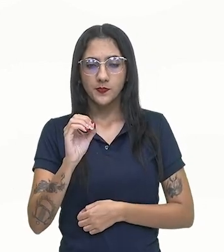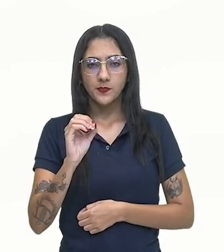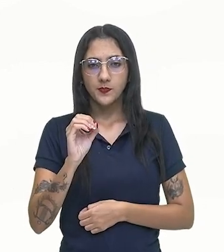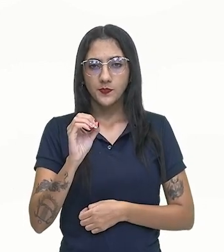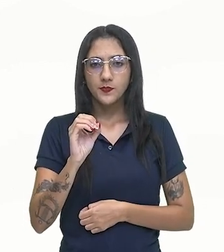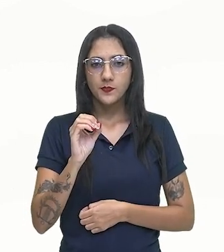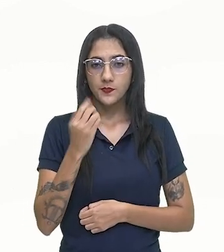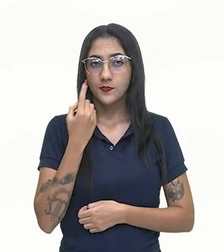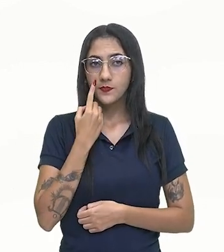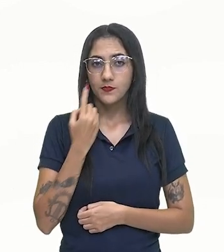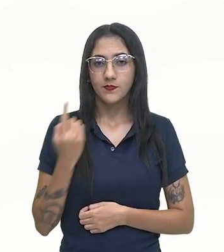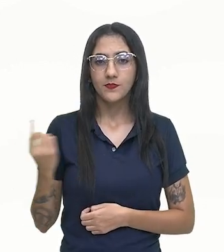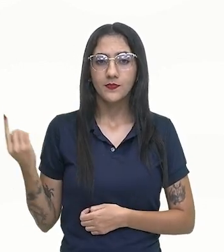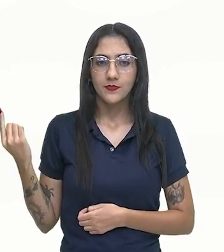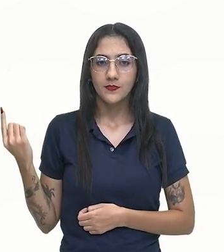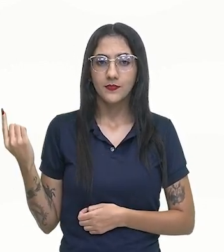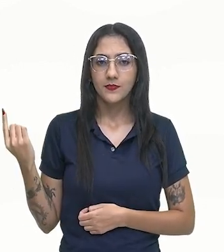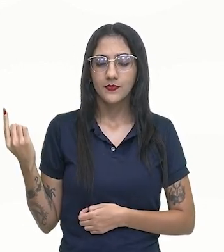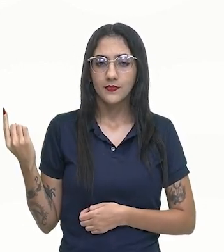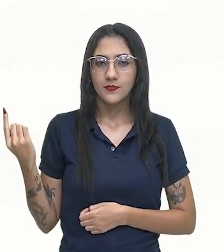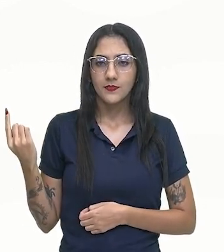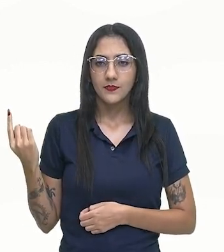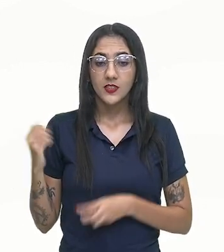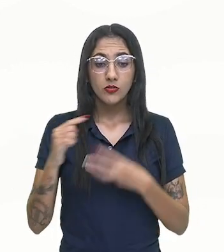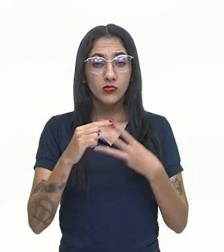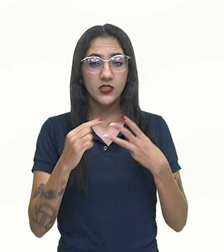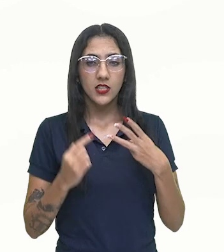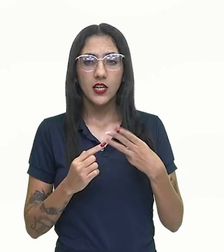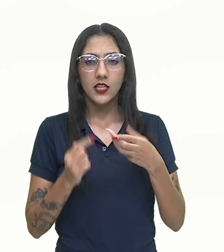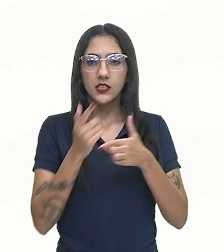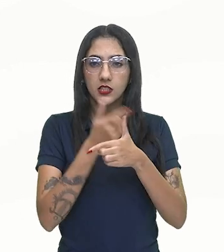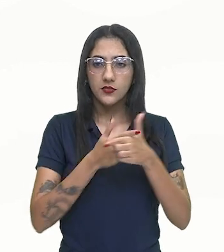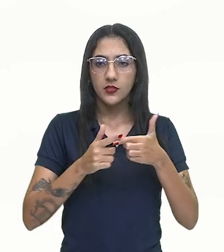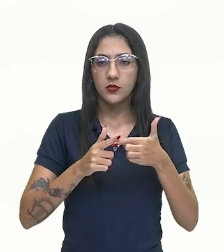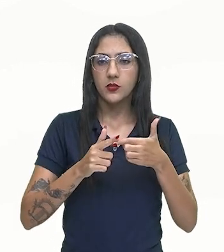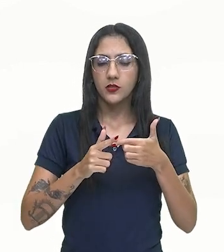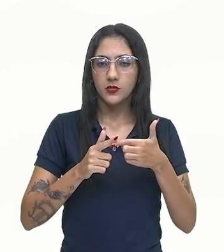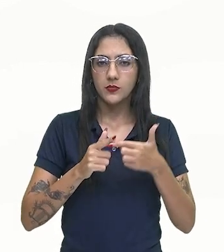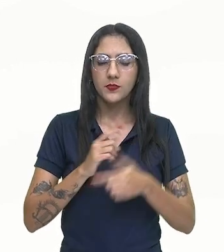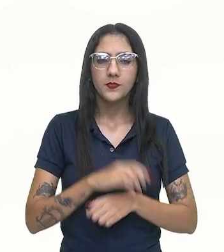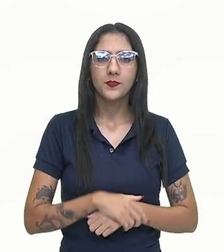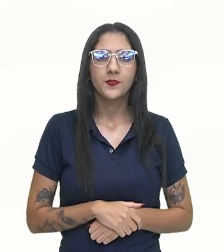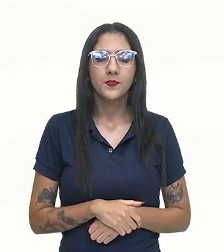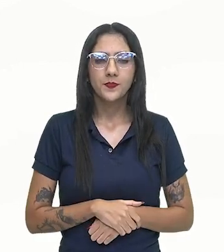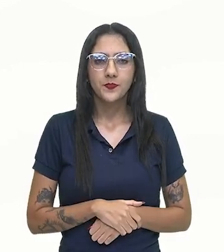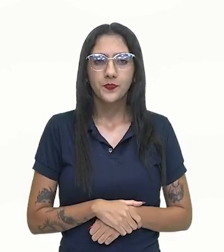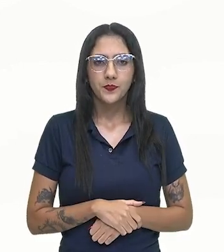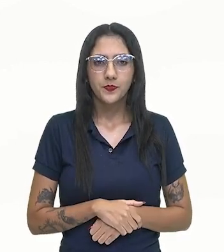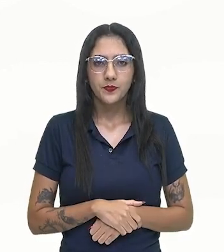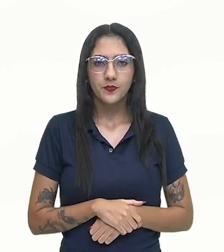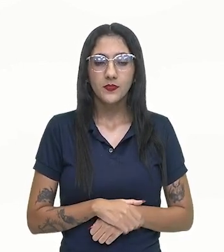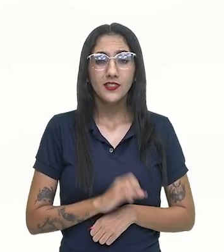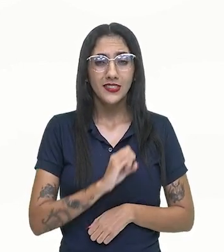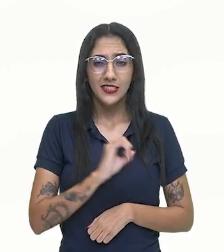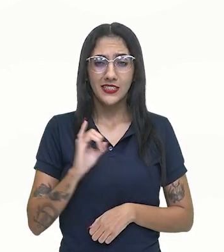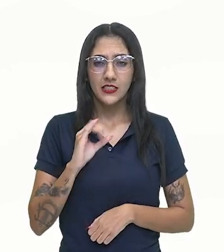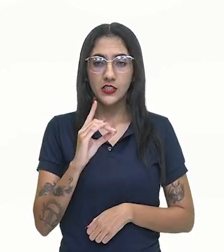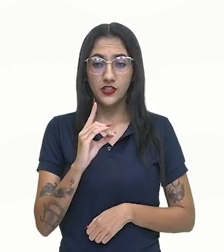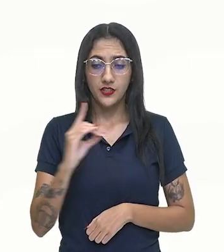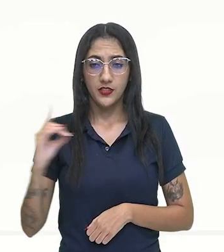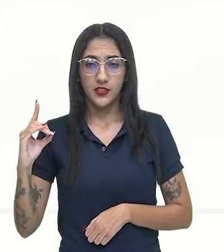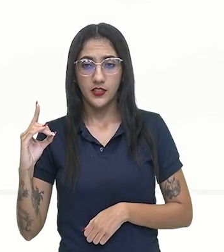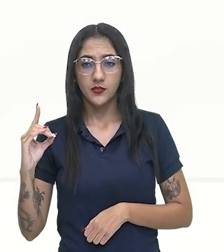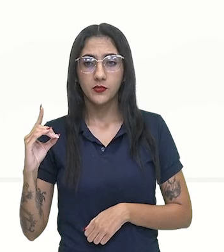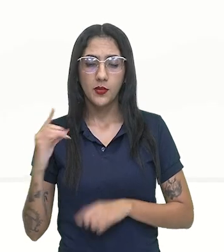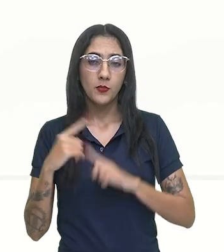também. E aqui mais uma vez por 1.000. Ok? Se eu fosse para a direita, seria então multiplicação